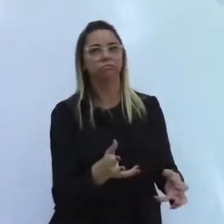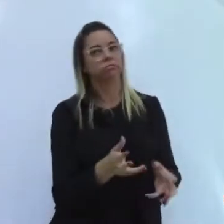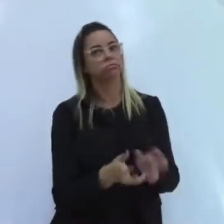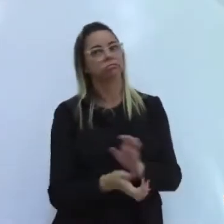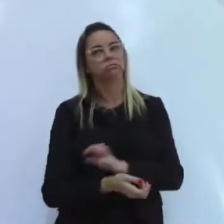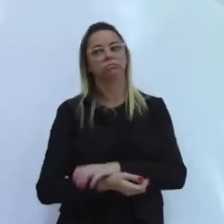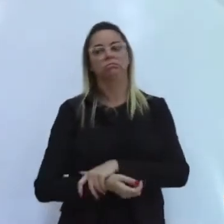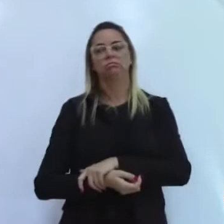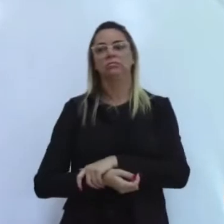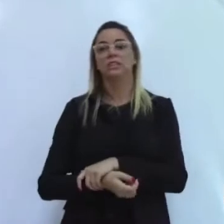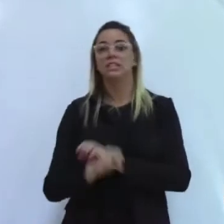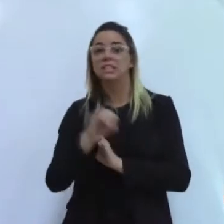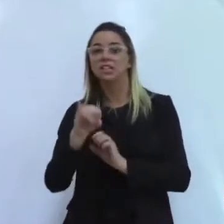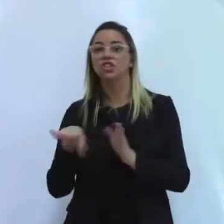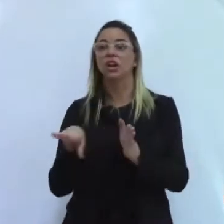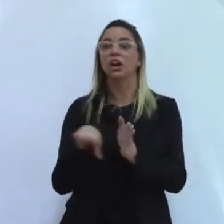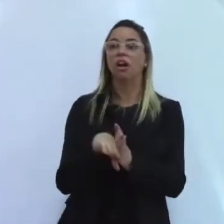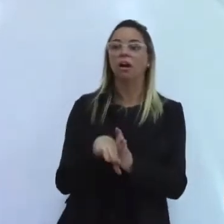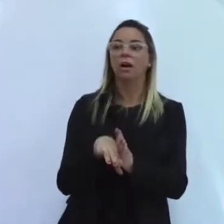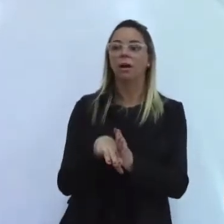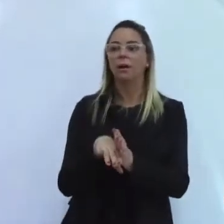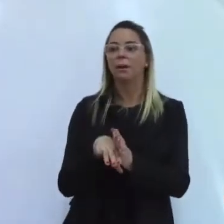Se você chegar nos postos de saúde,